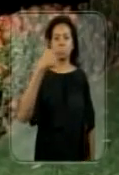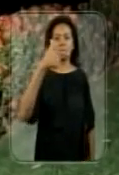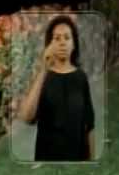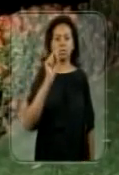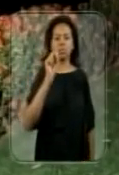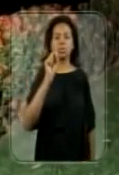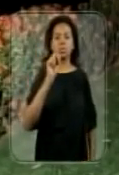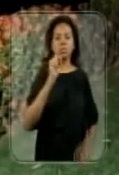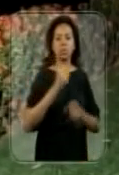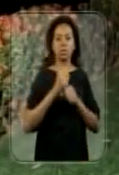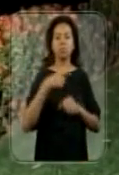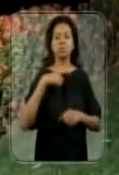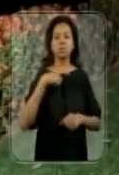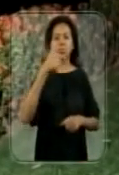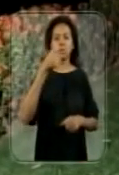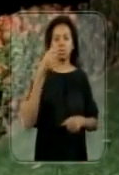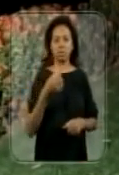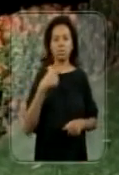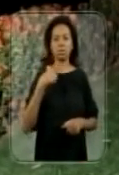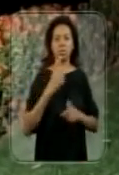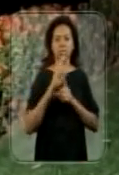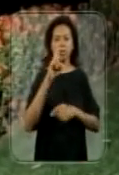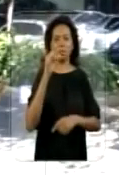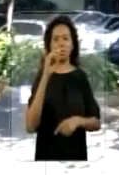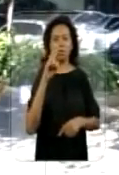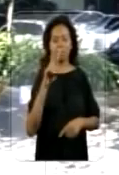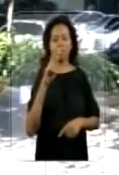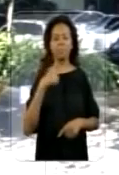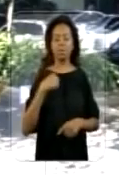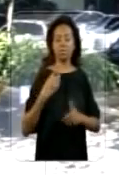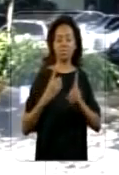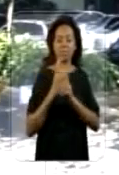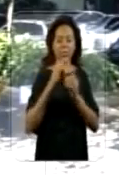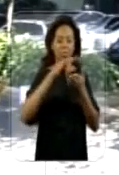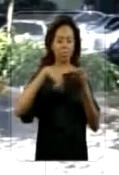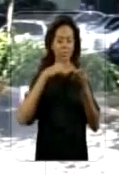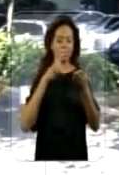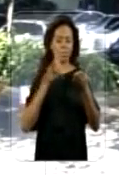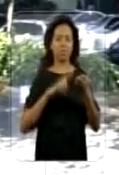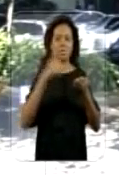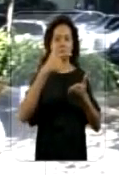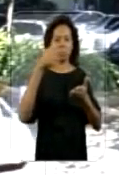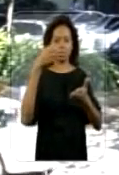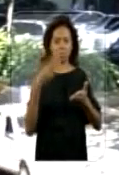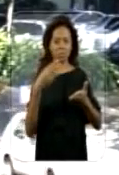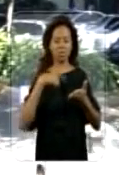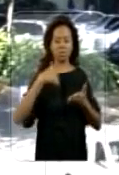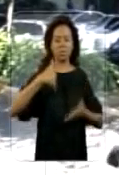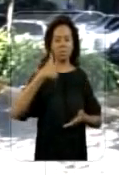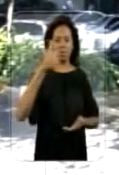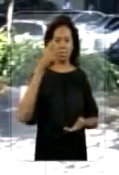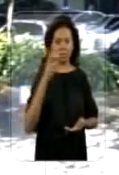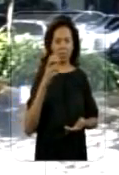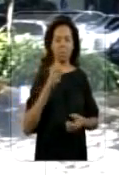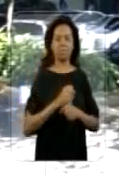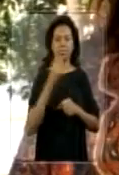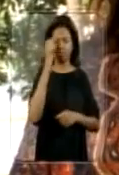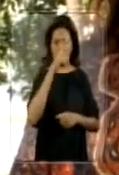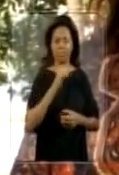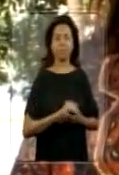anos, me descobri soro positivo no ano de 2006. Quando eu recebi o diagnóstico foi bastante difícil, isso foi em 2003, eu tinha 15